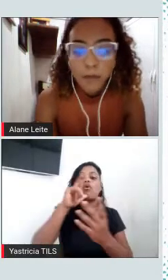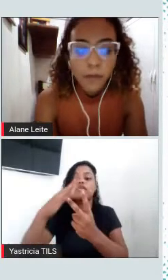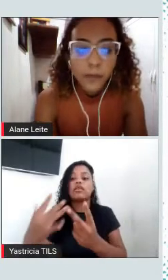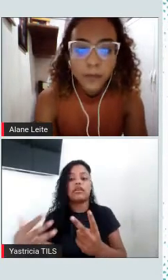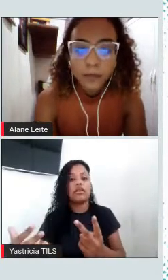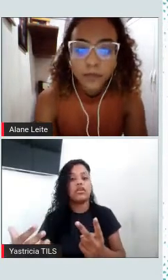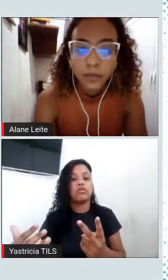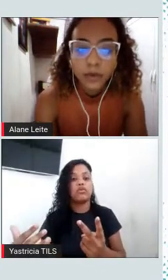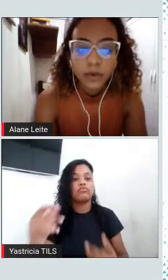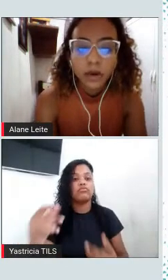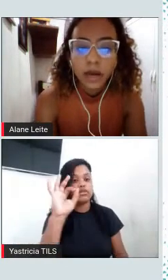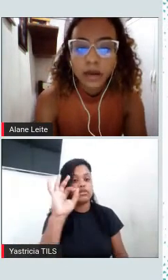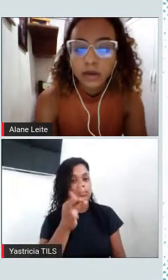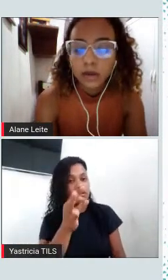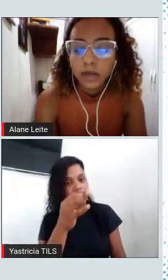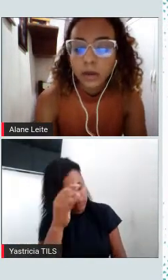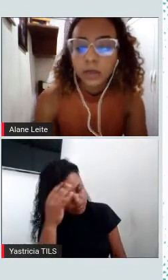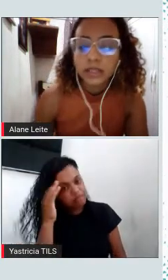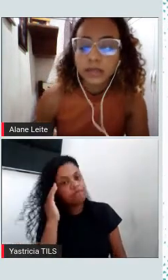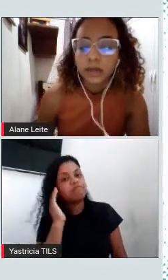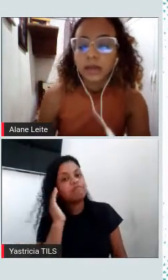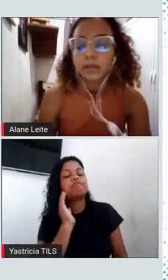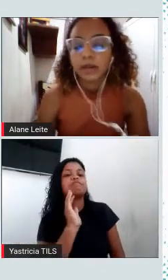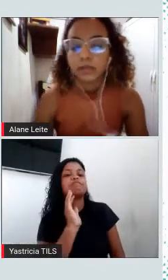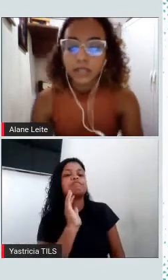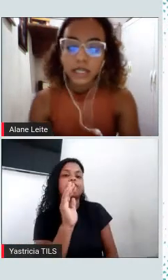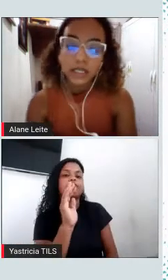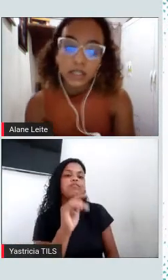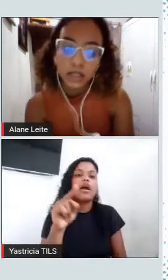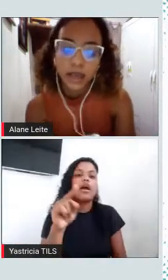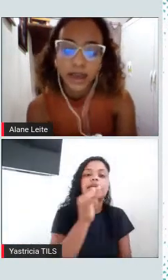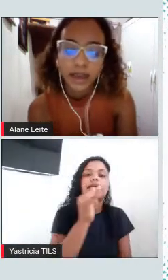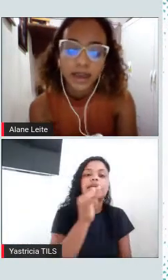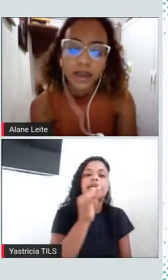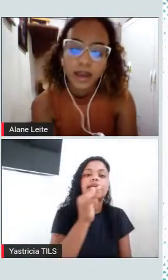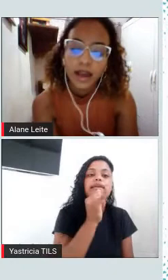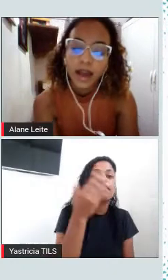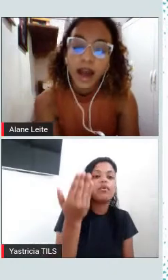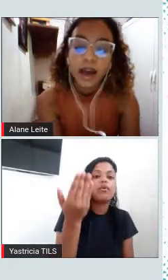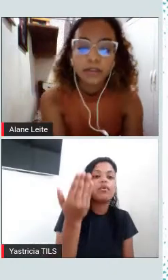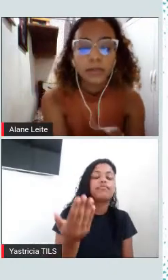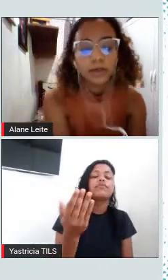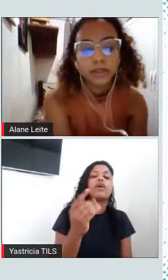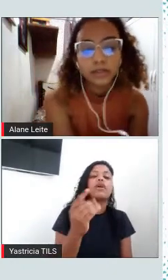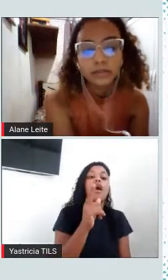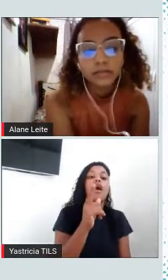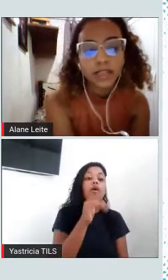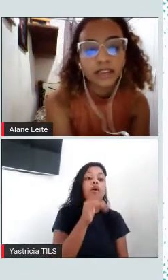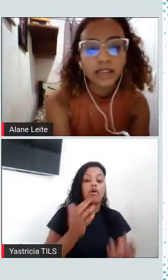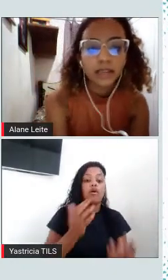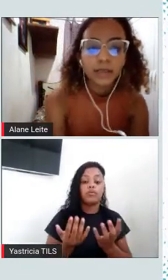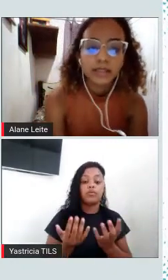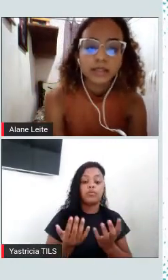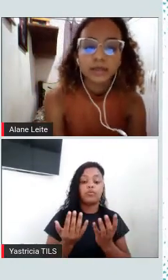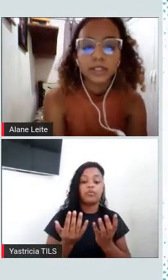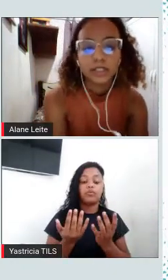Aí eu coloquei como exemplo aqui para vocês a água evaporando, que ela vai estar passando do